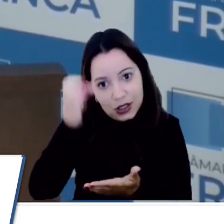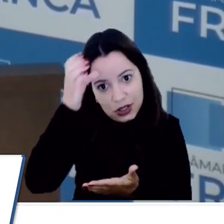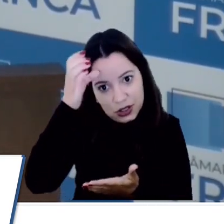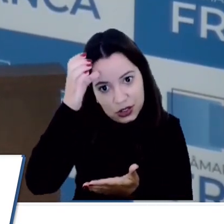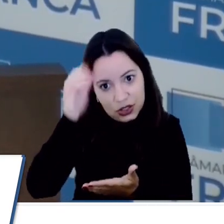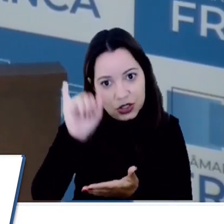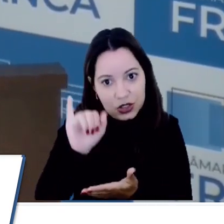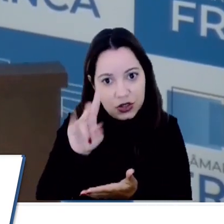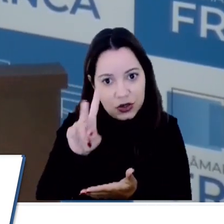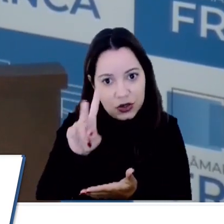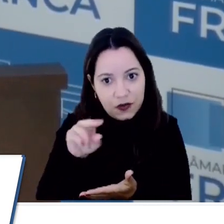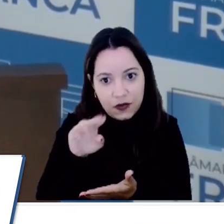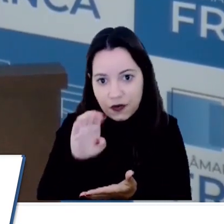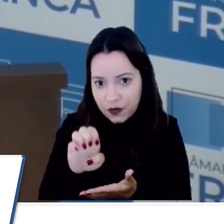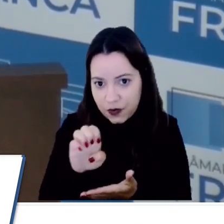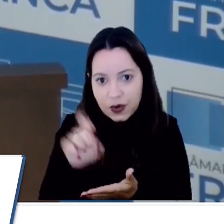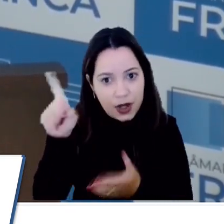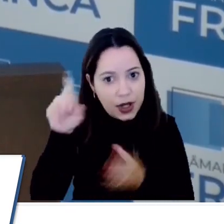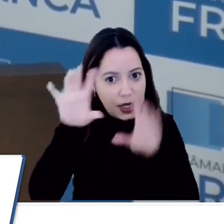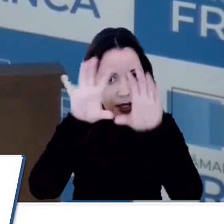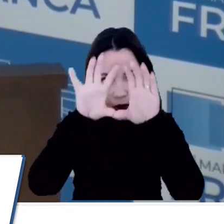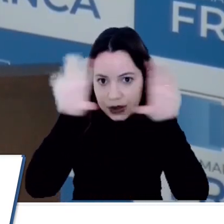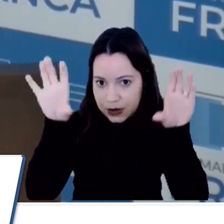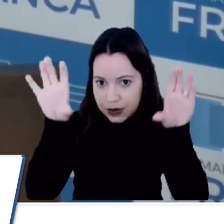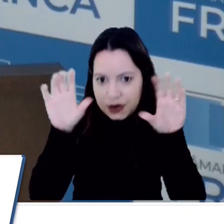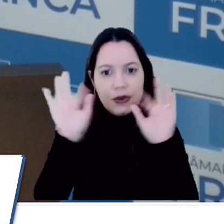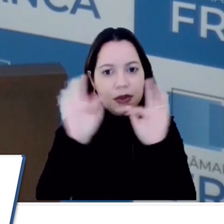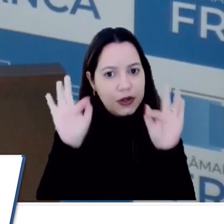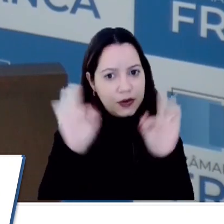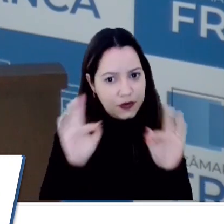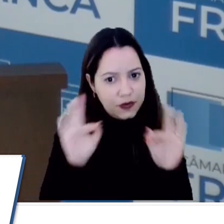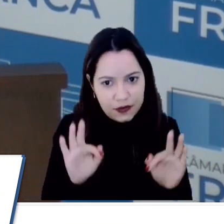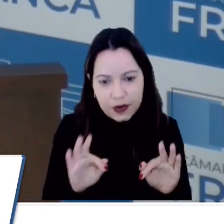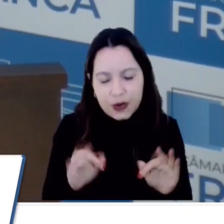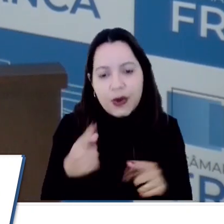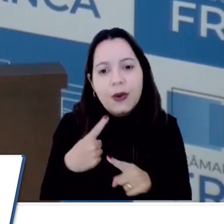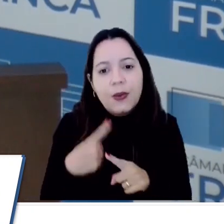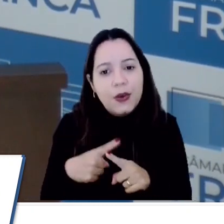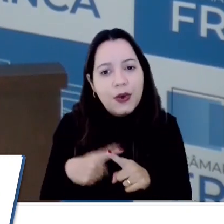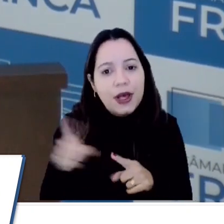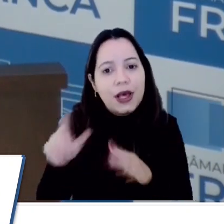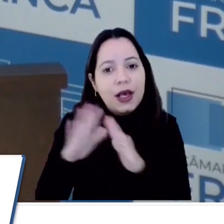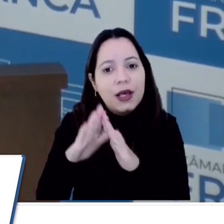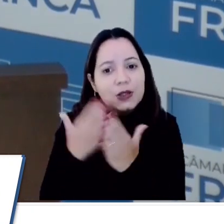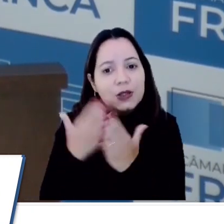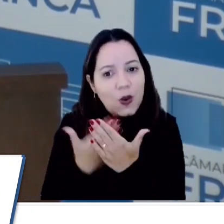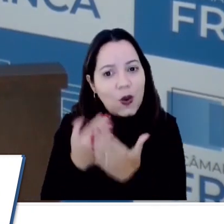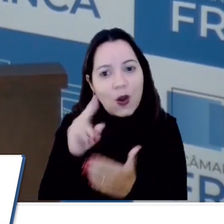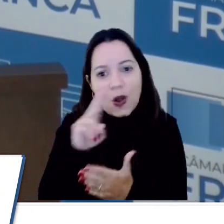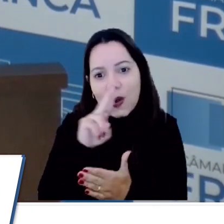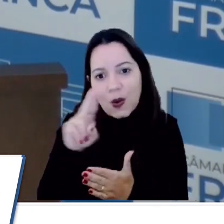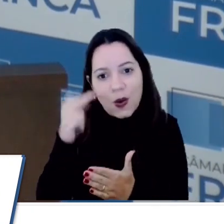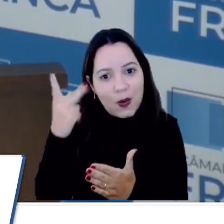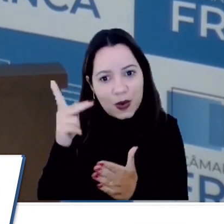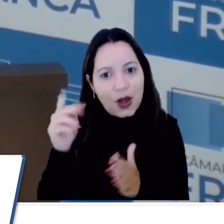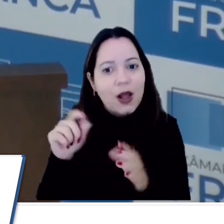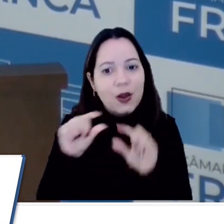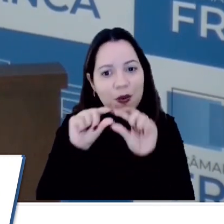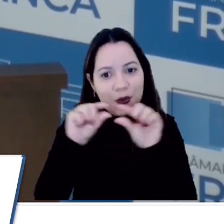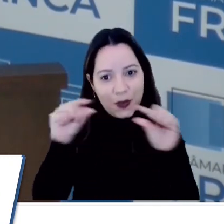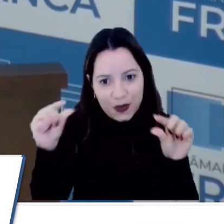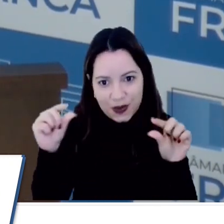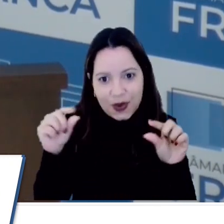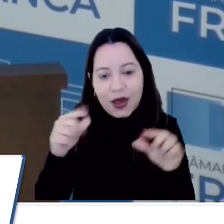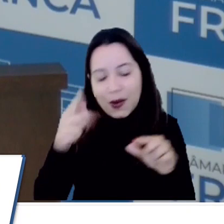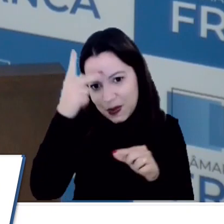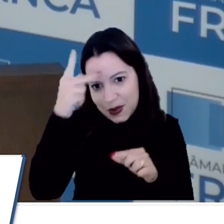de onde que ela está muito feliz, porque o nome dela vai estar nessa creche, e eu tenho certeza que as crianças que serão educadas nessas